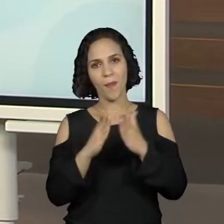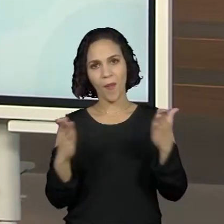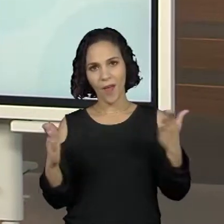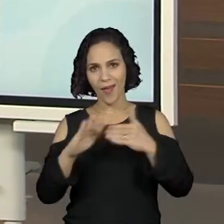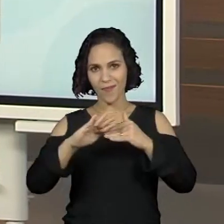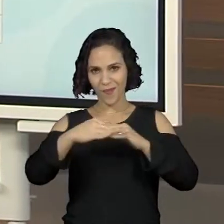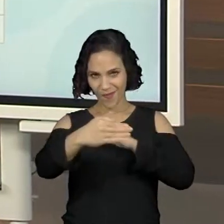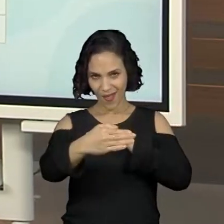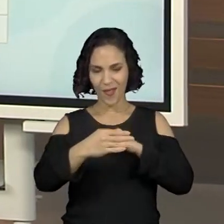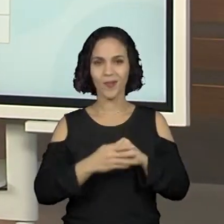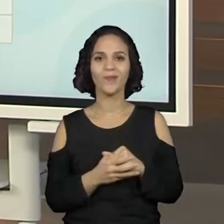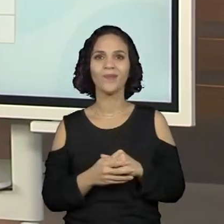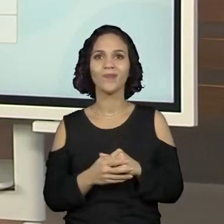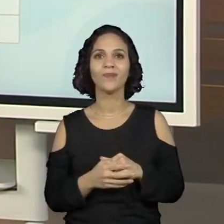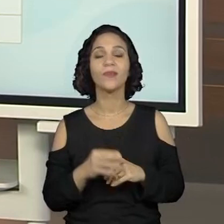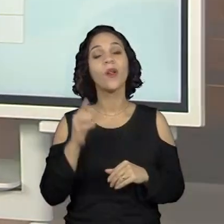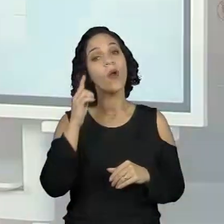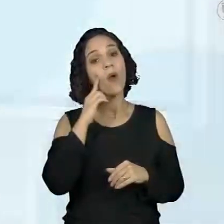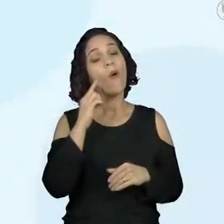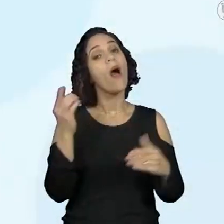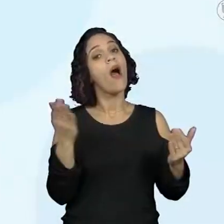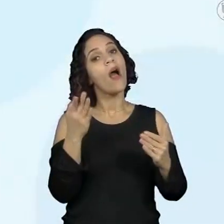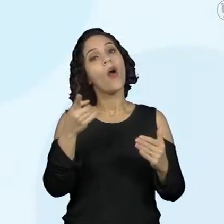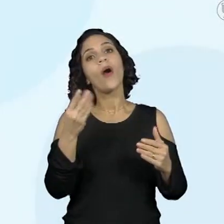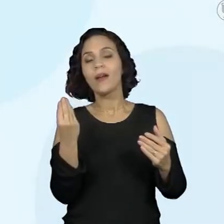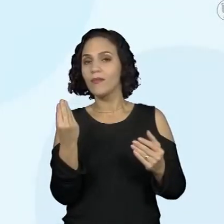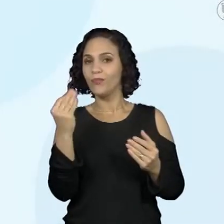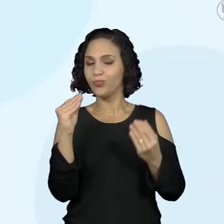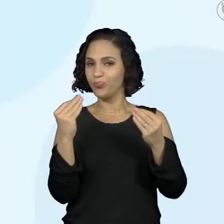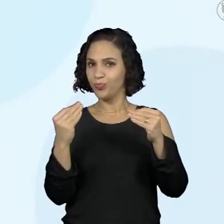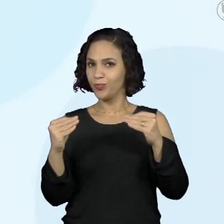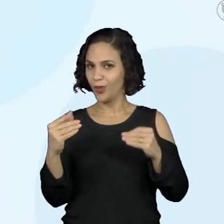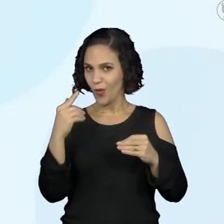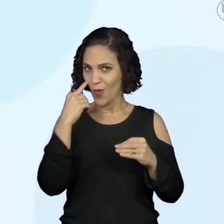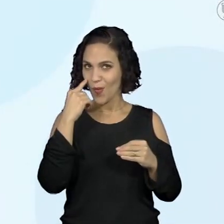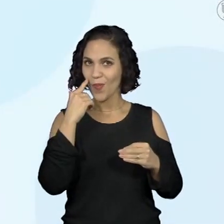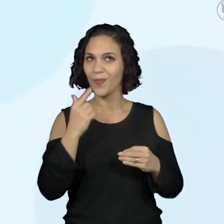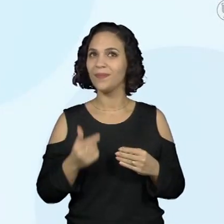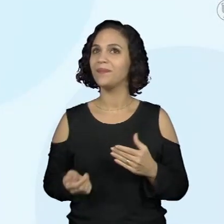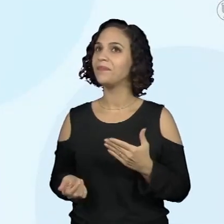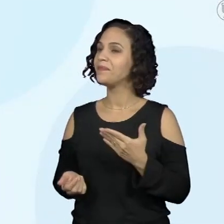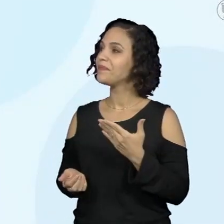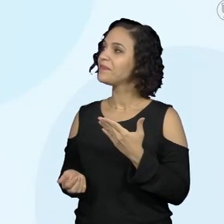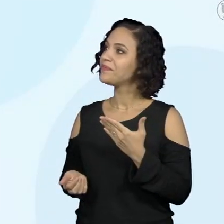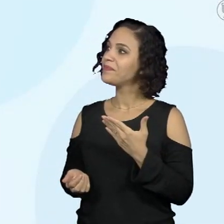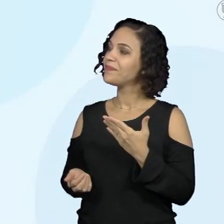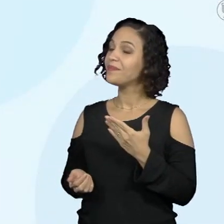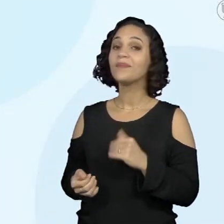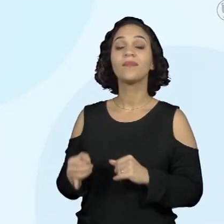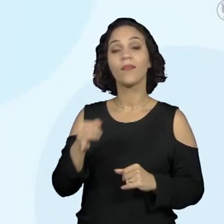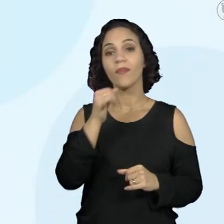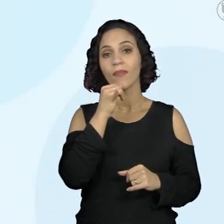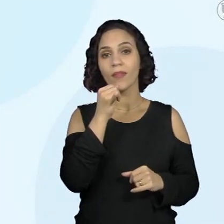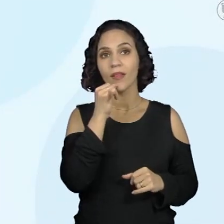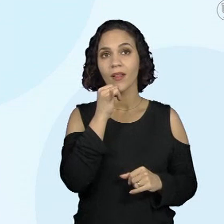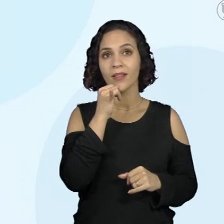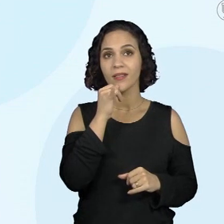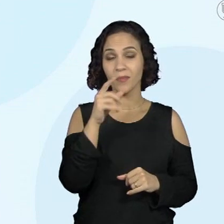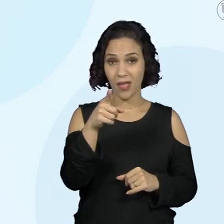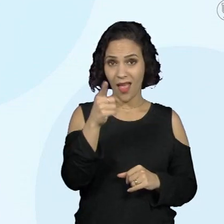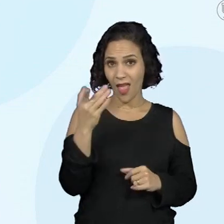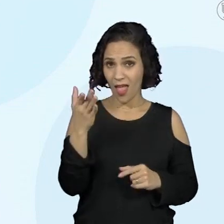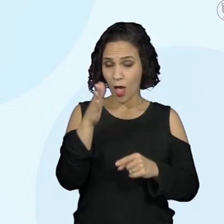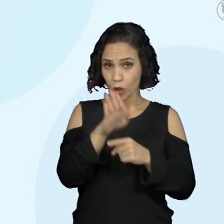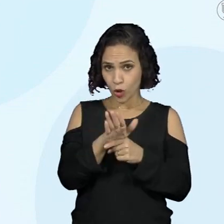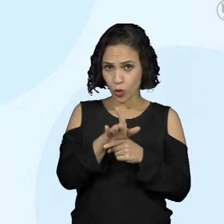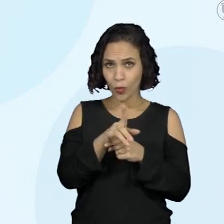D. Complete as planificações abaixo para que depois de montadas se tornem pirâmides